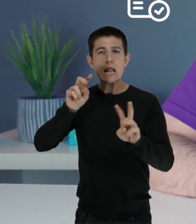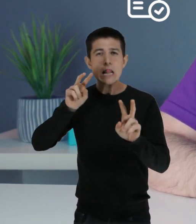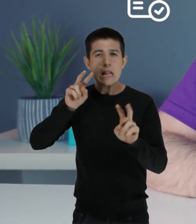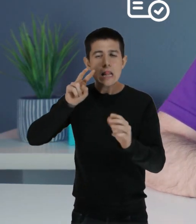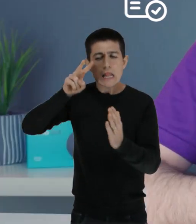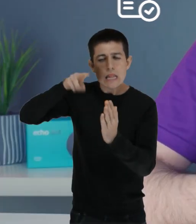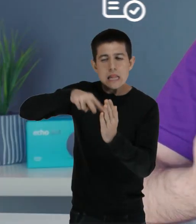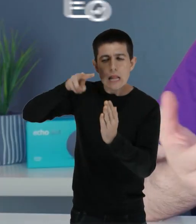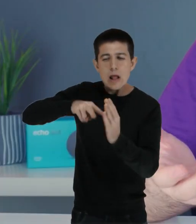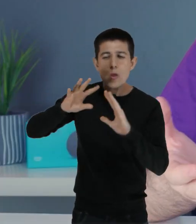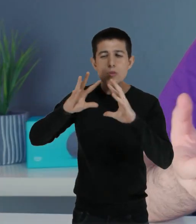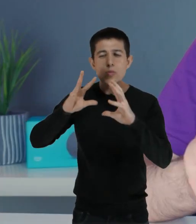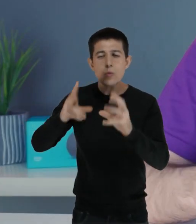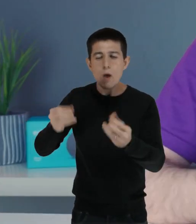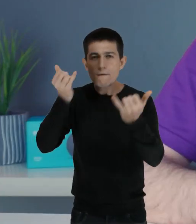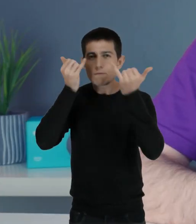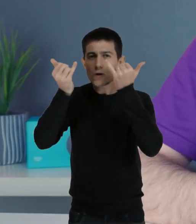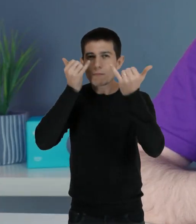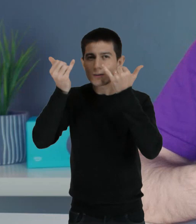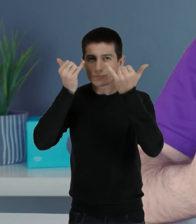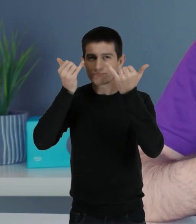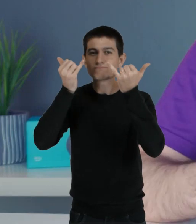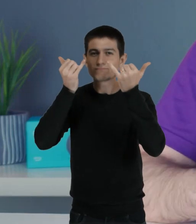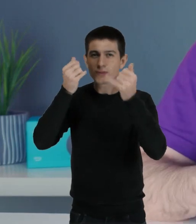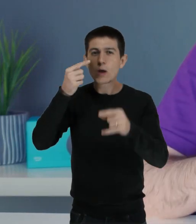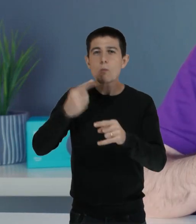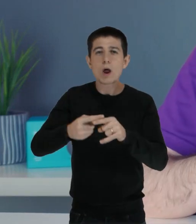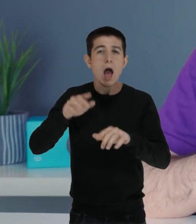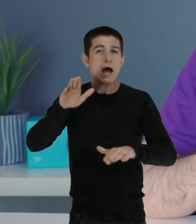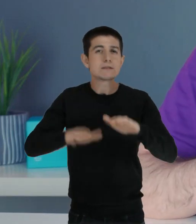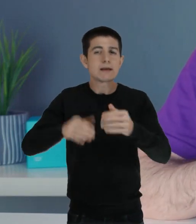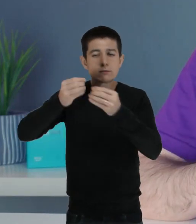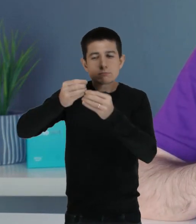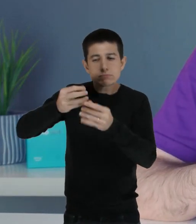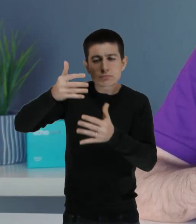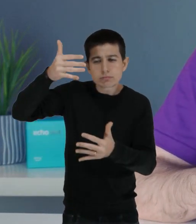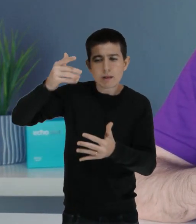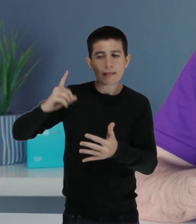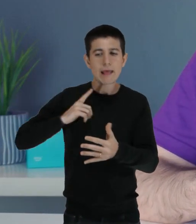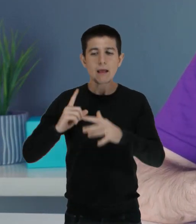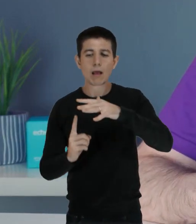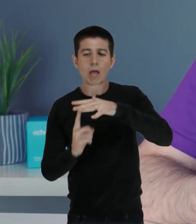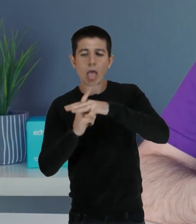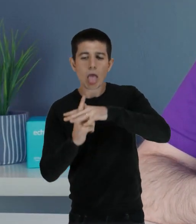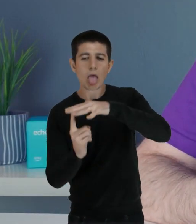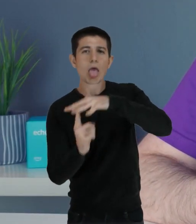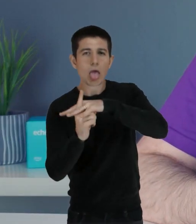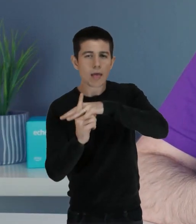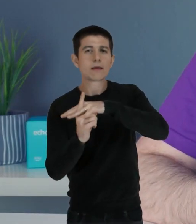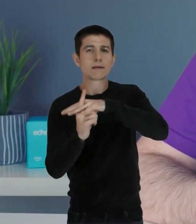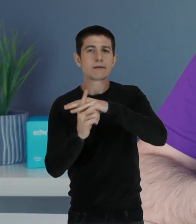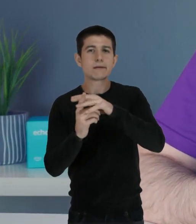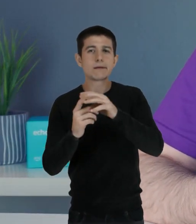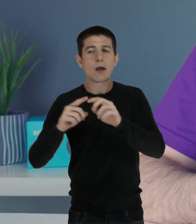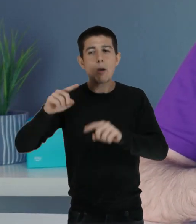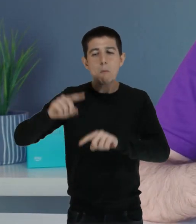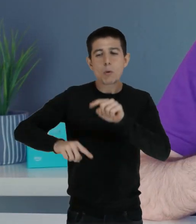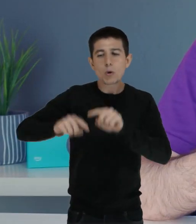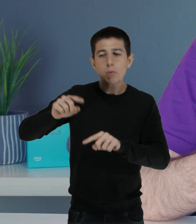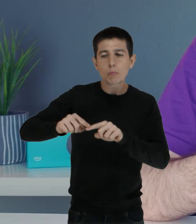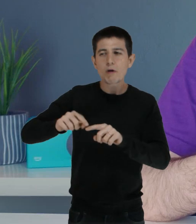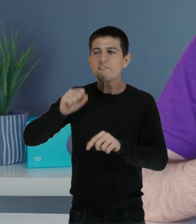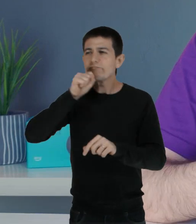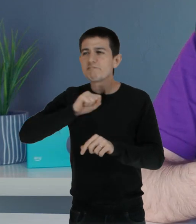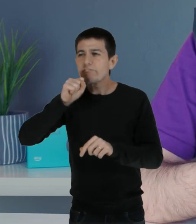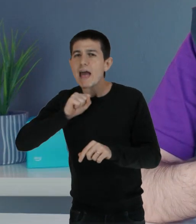está acessando. Isso é importante porque muitas vezes os anúncios escondem pegadinhas, como um frete mais caro que o produto, o fato